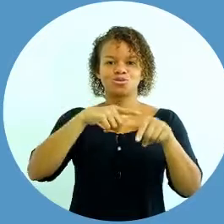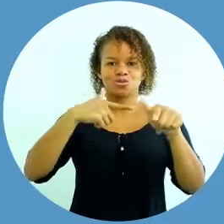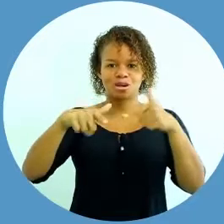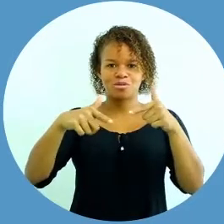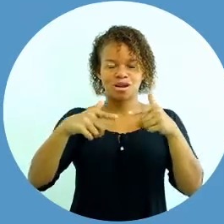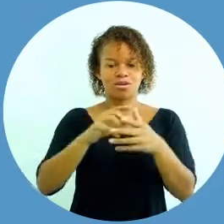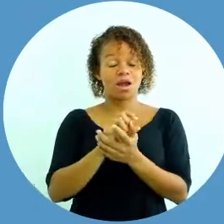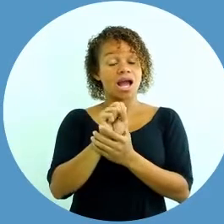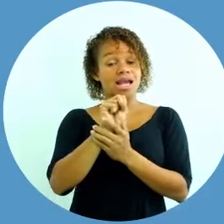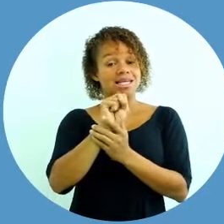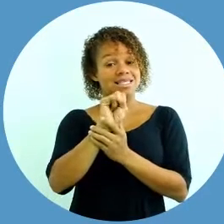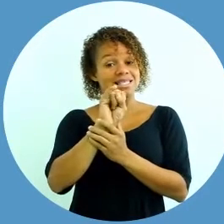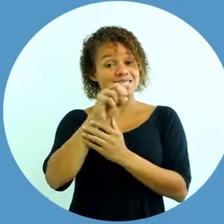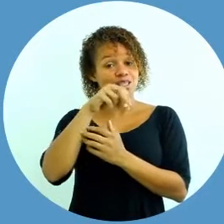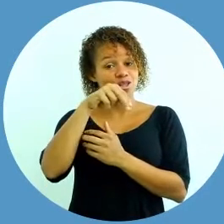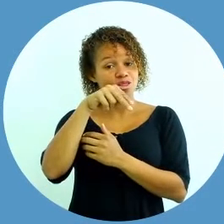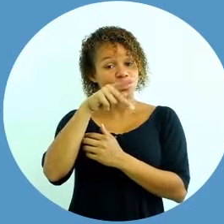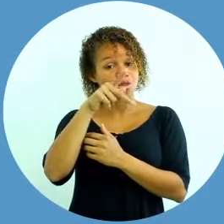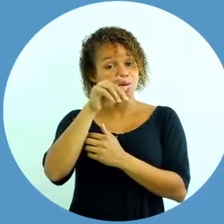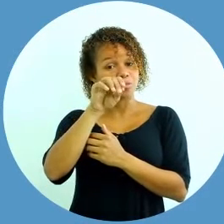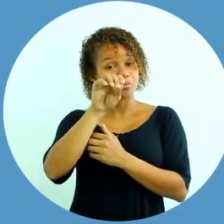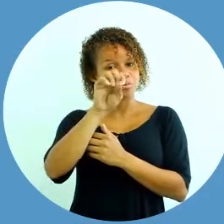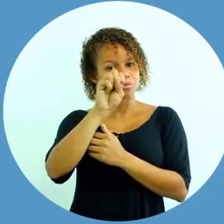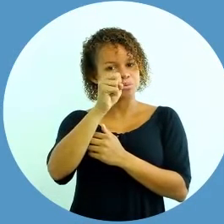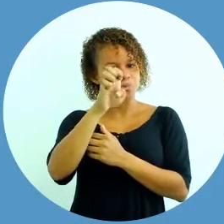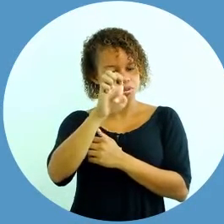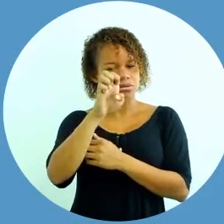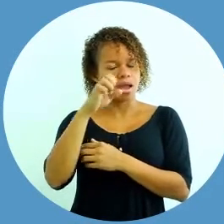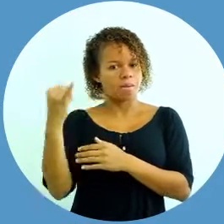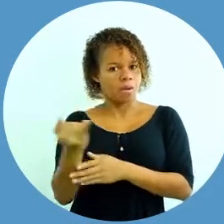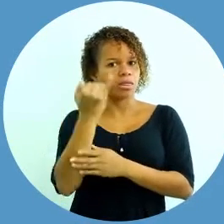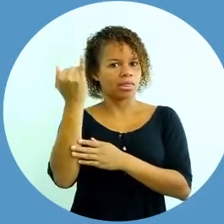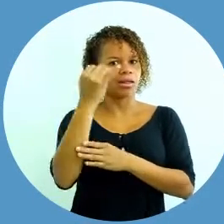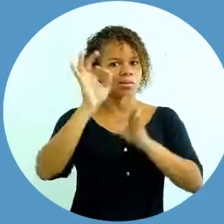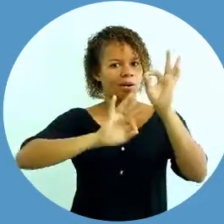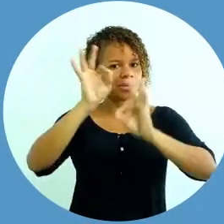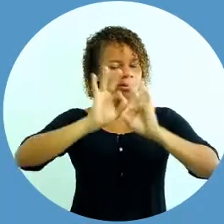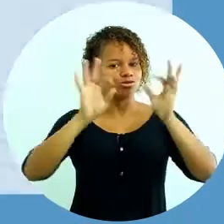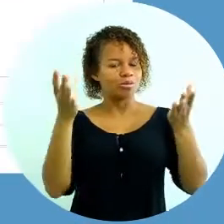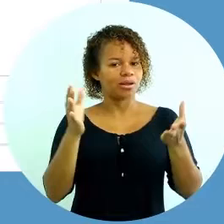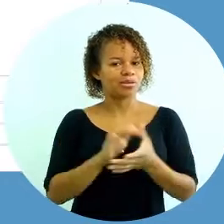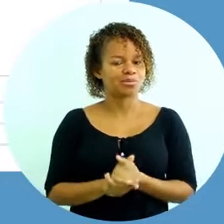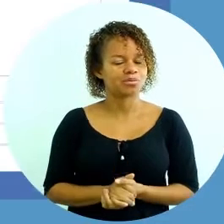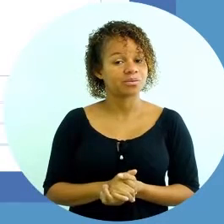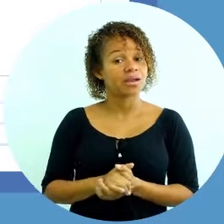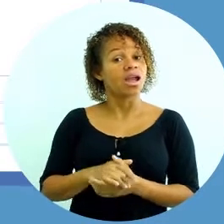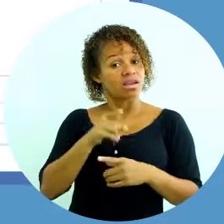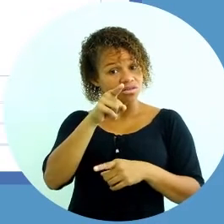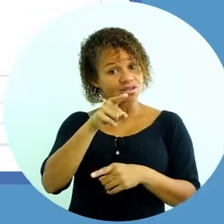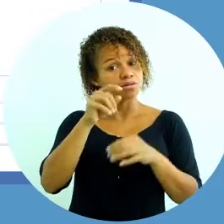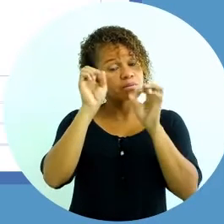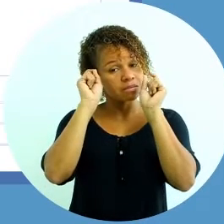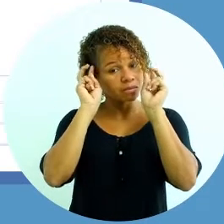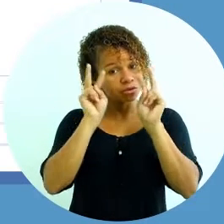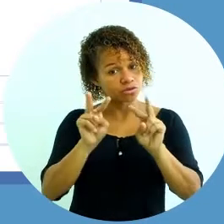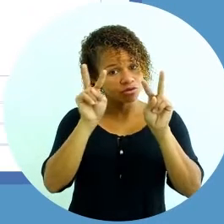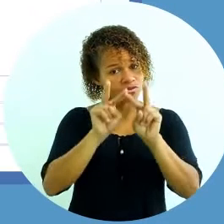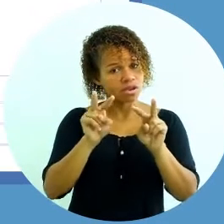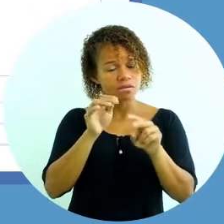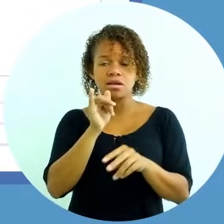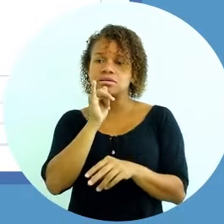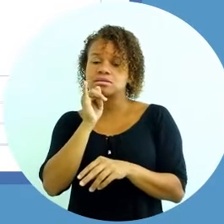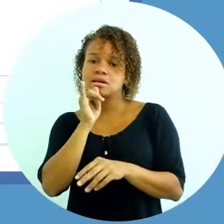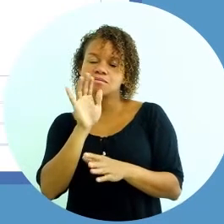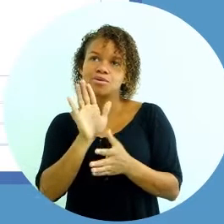trabalhando. Portanto, a sinopse é extremamente importante durante o planejamento. E você pode